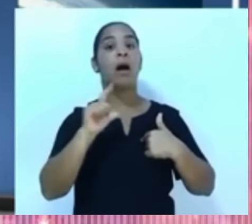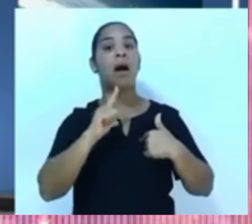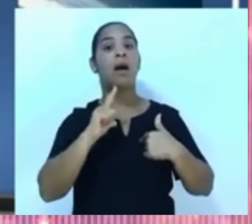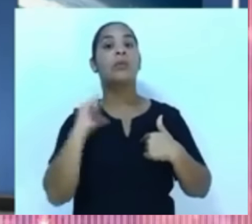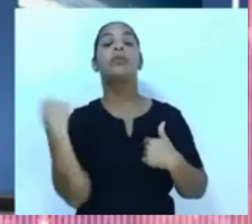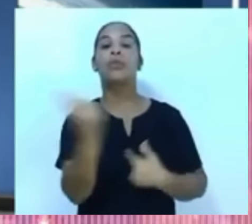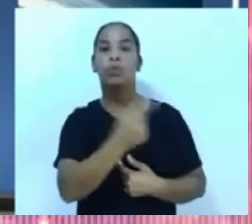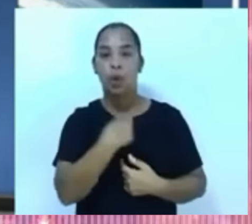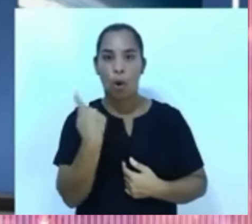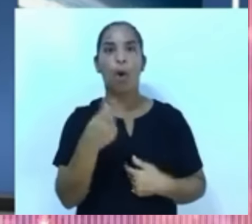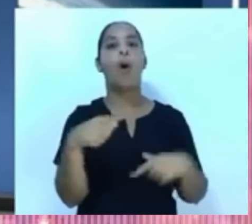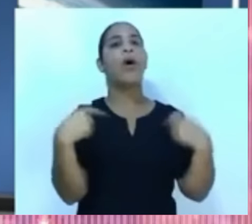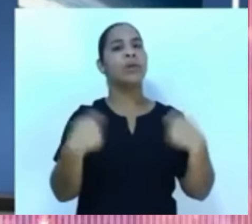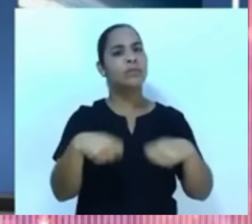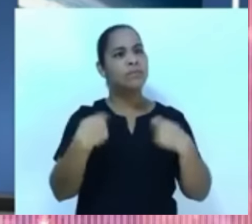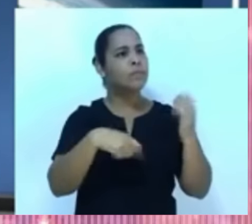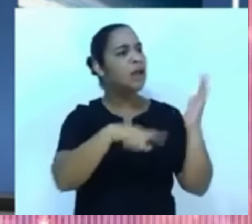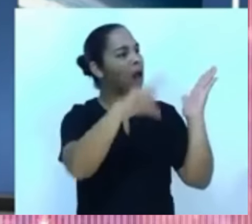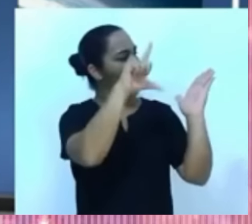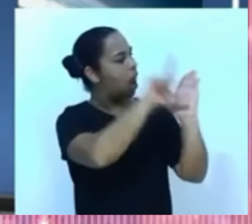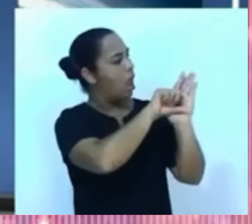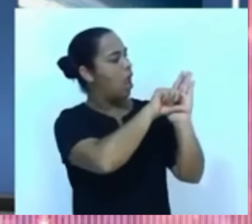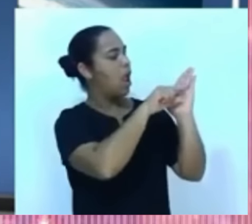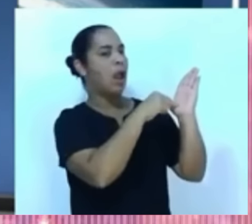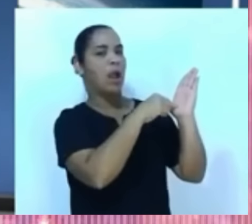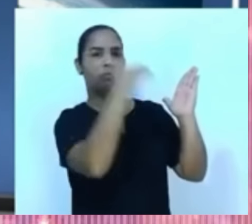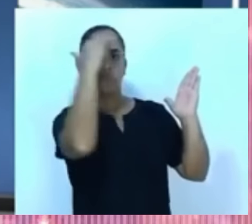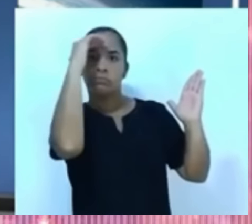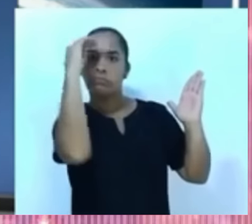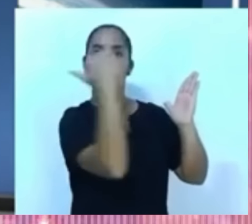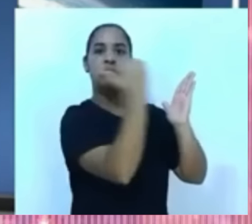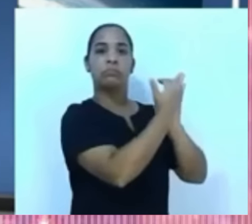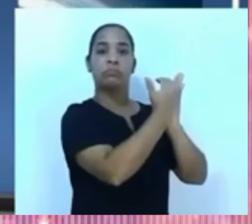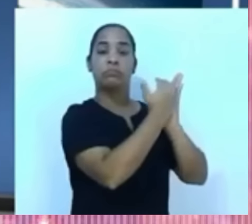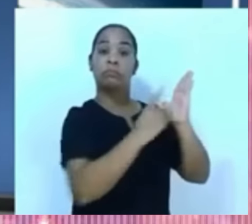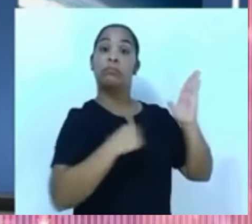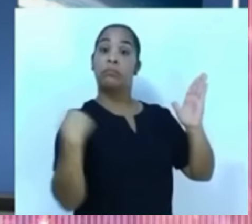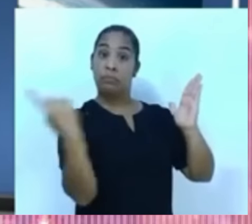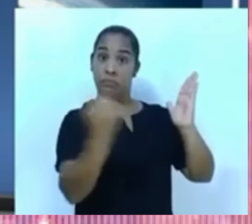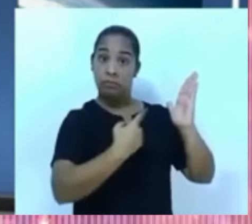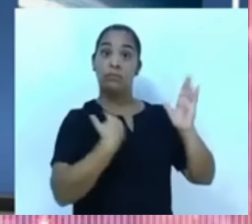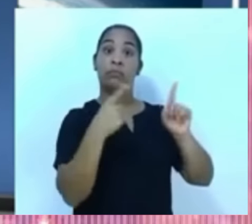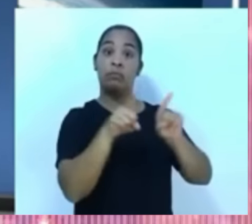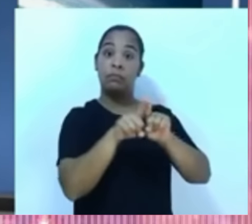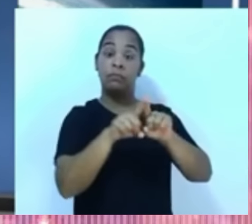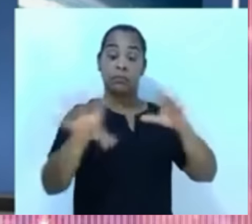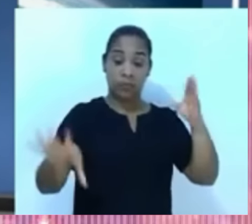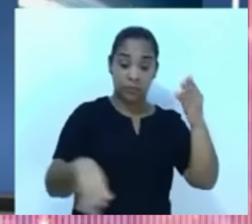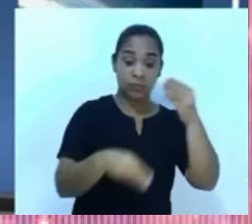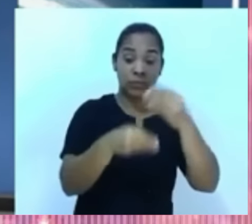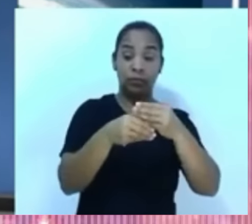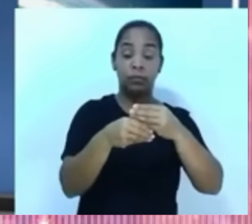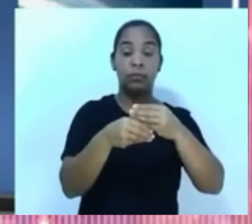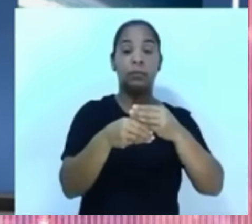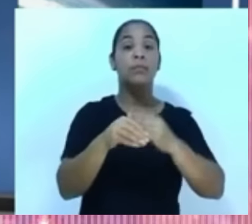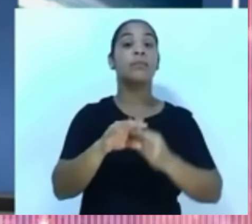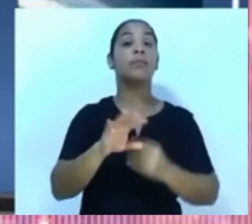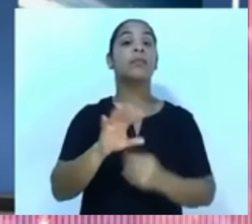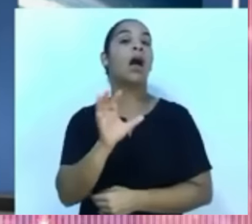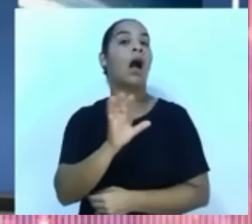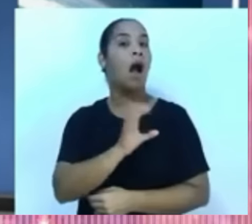de leis para a ordem e acrescentando Albert Einstein o amor como a